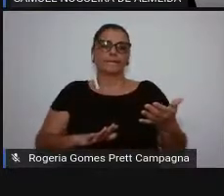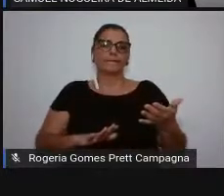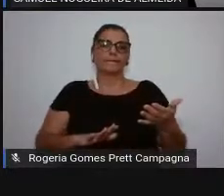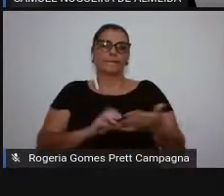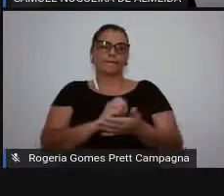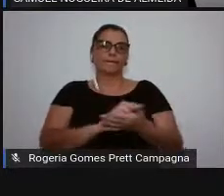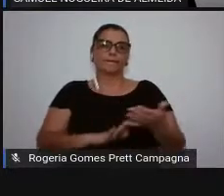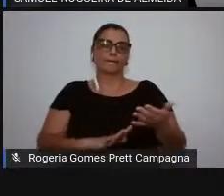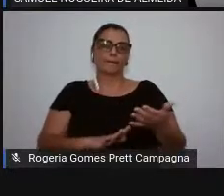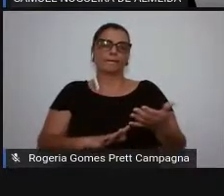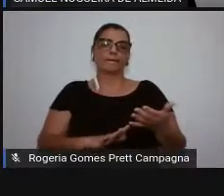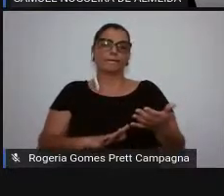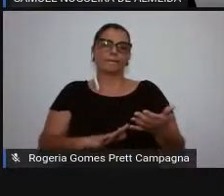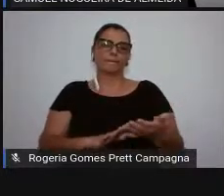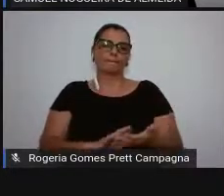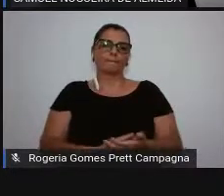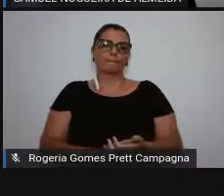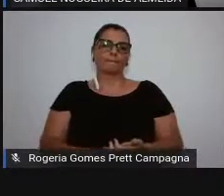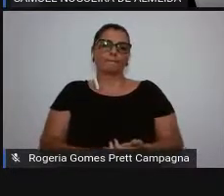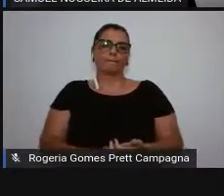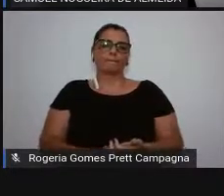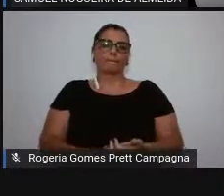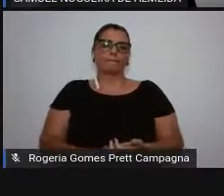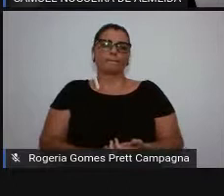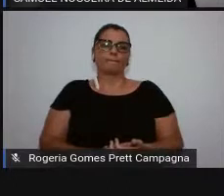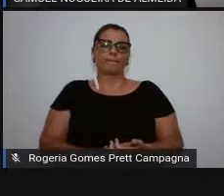que a criança